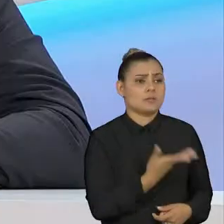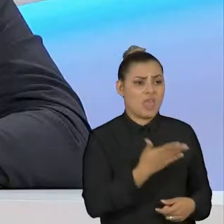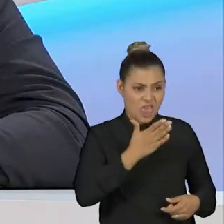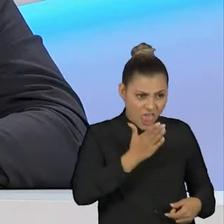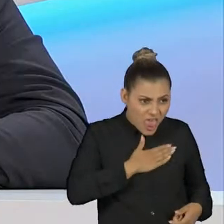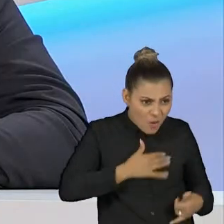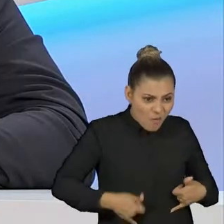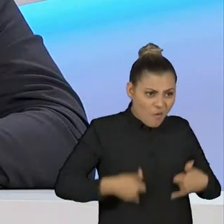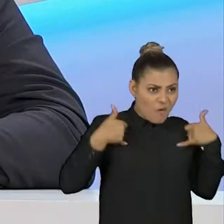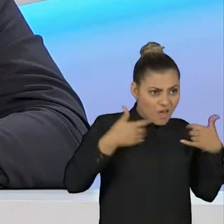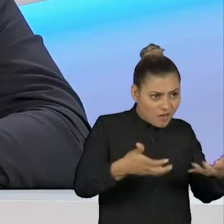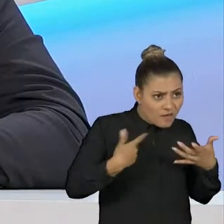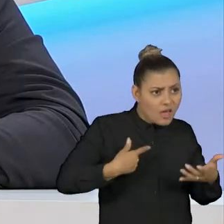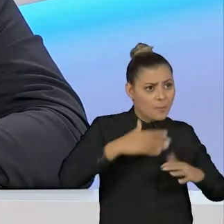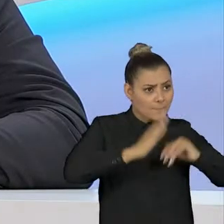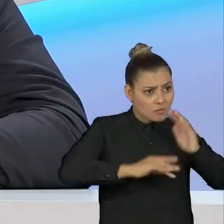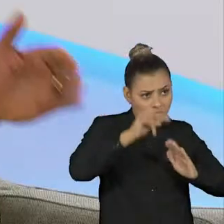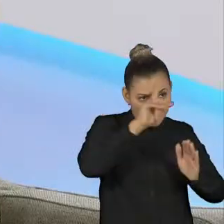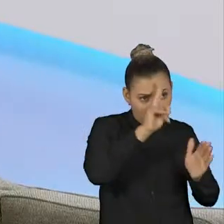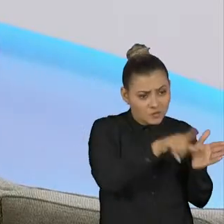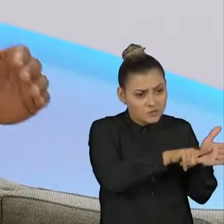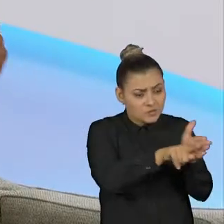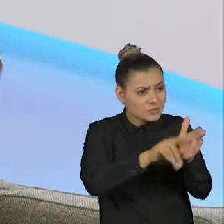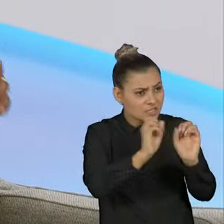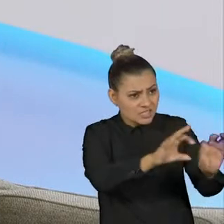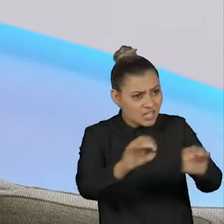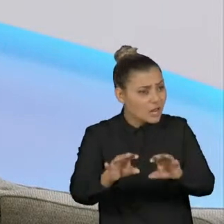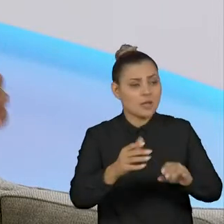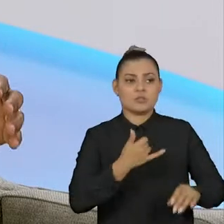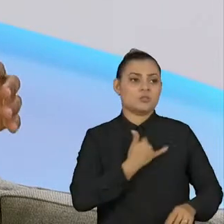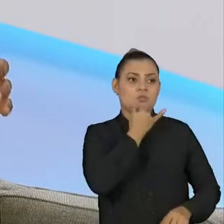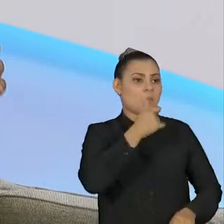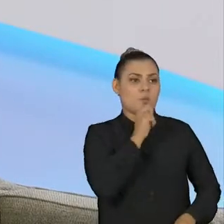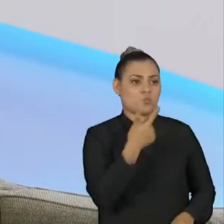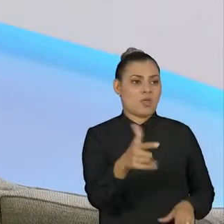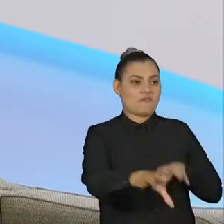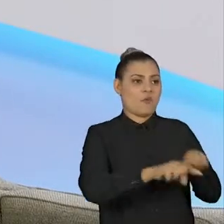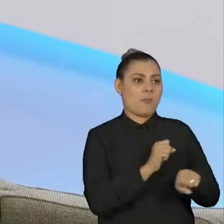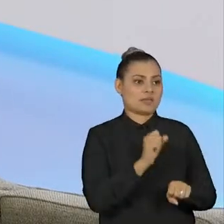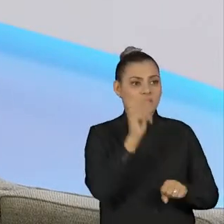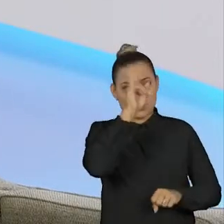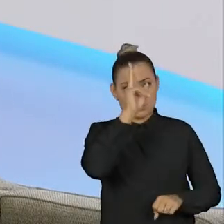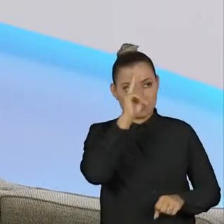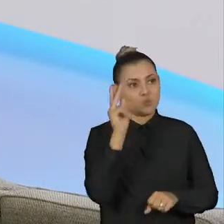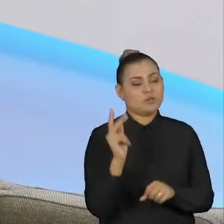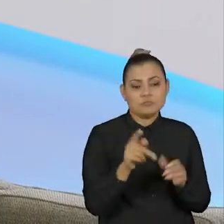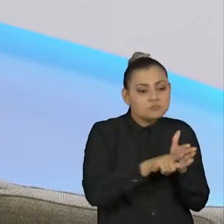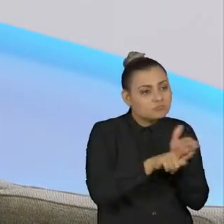tenho a mínima pretensão em ensinar história, porque eu não tenho formação